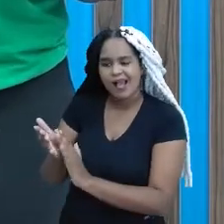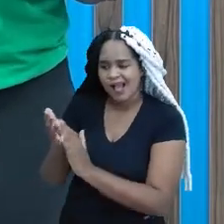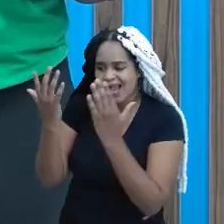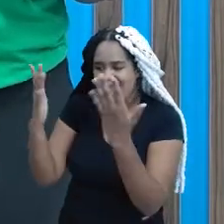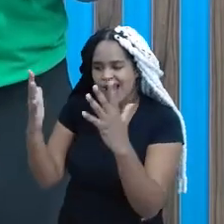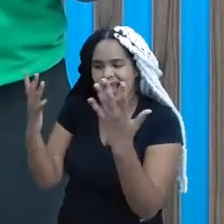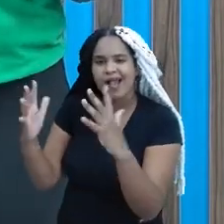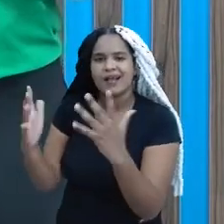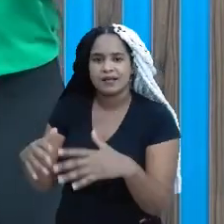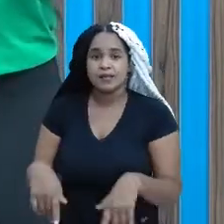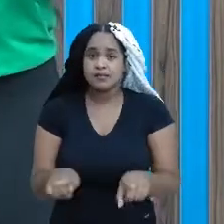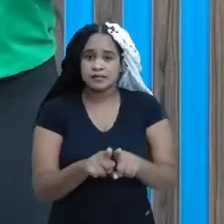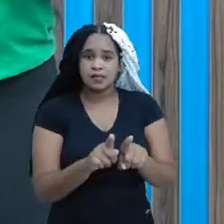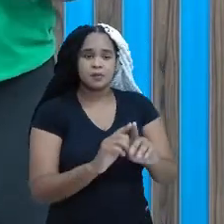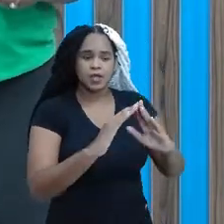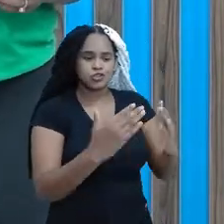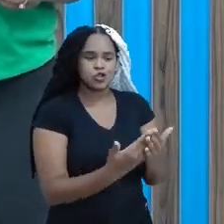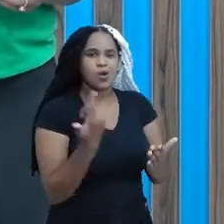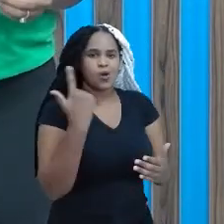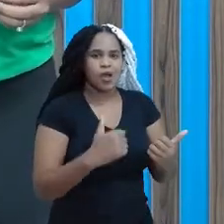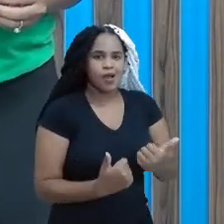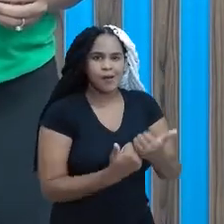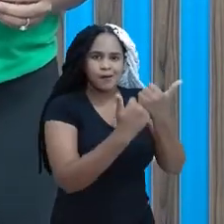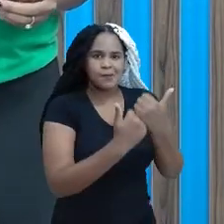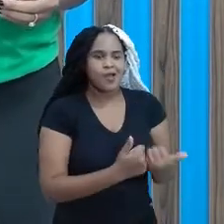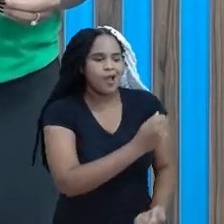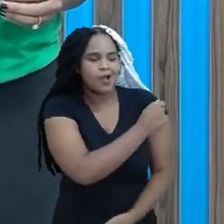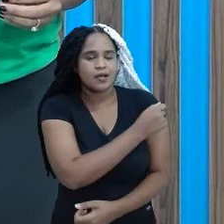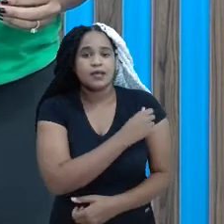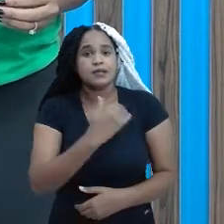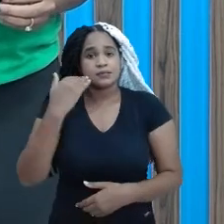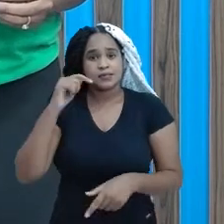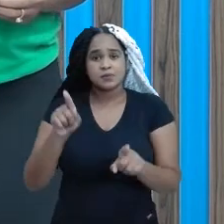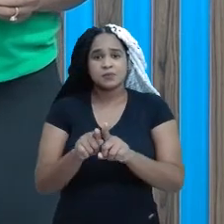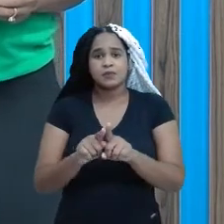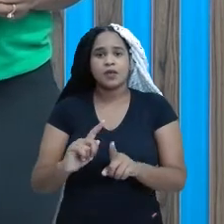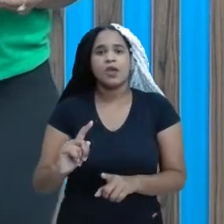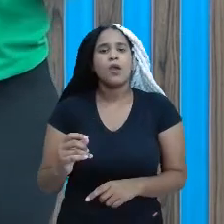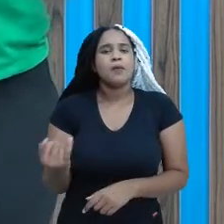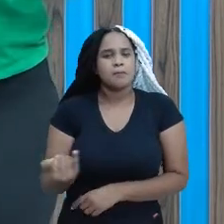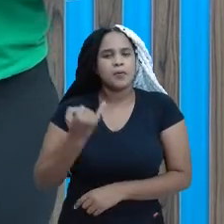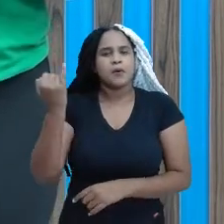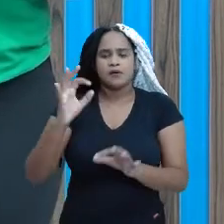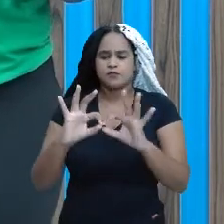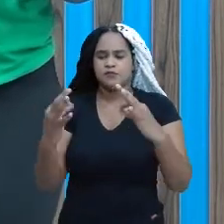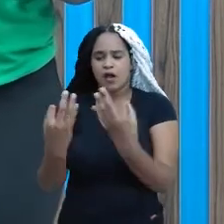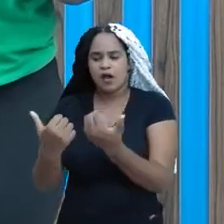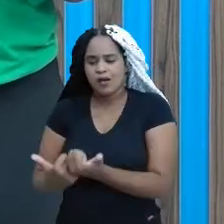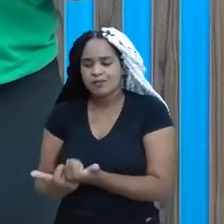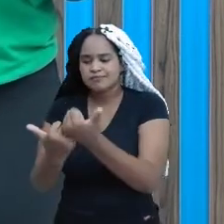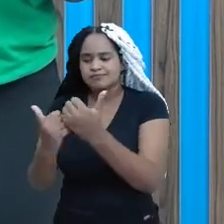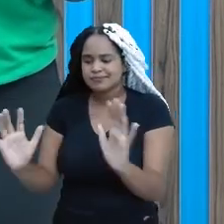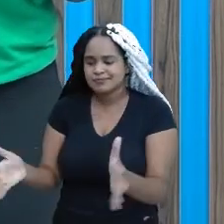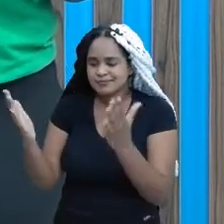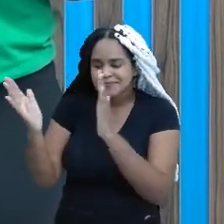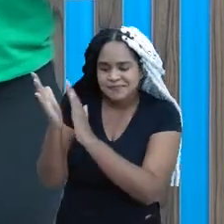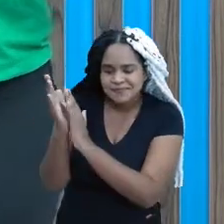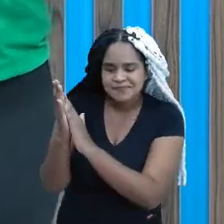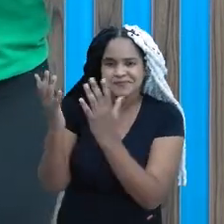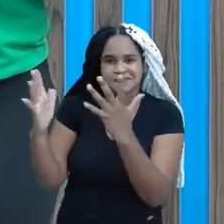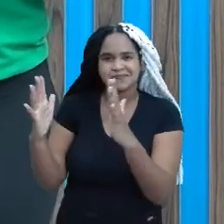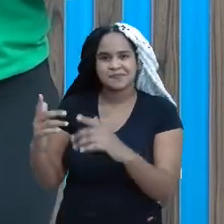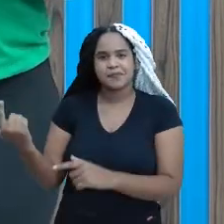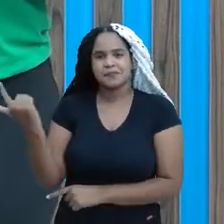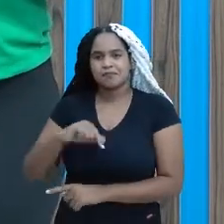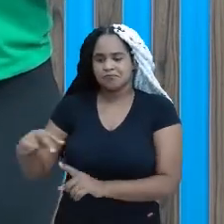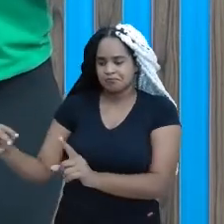seu estudante e que sabe o valor que é uma família presente, uma família apoiando, uma família que tem um